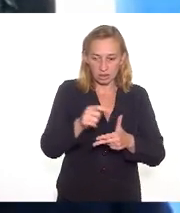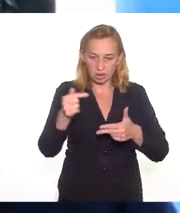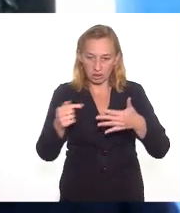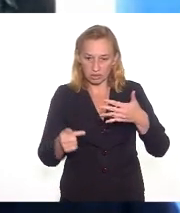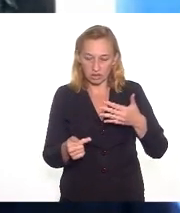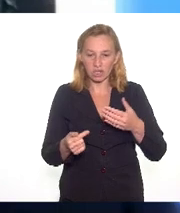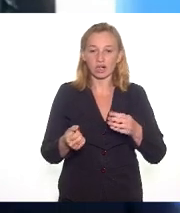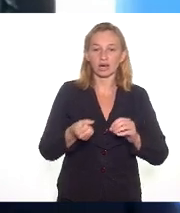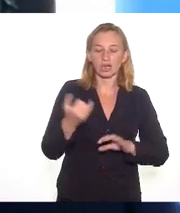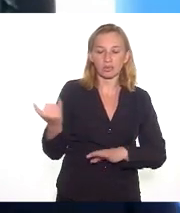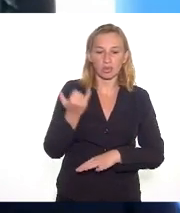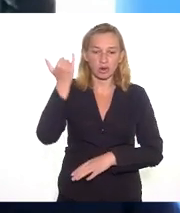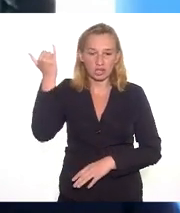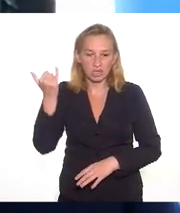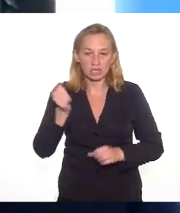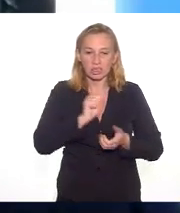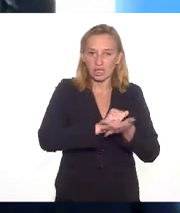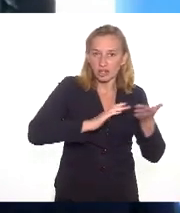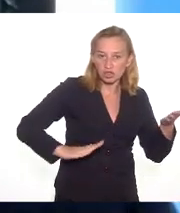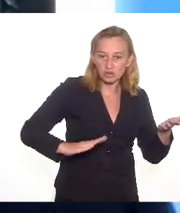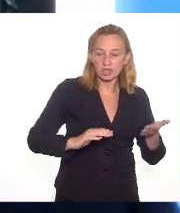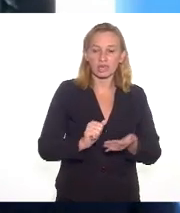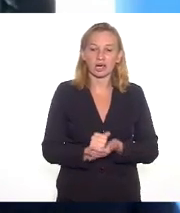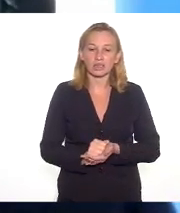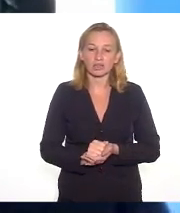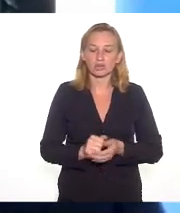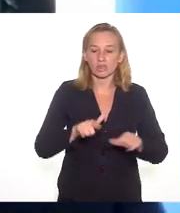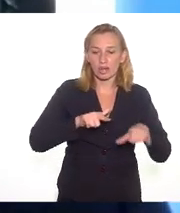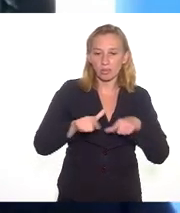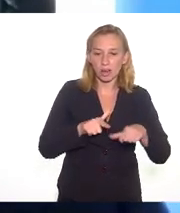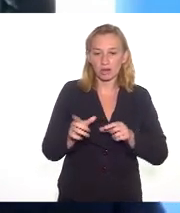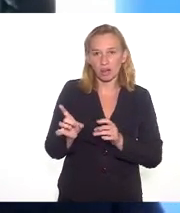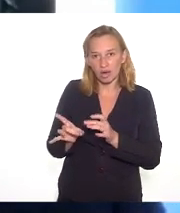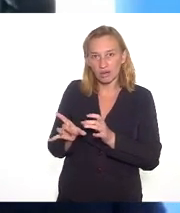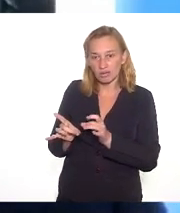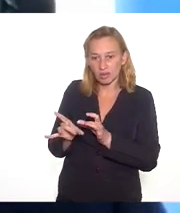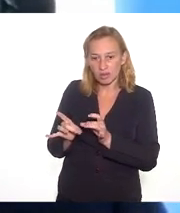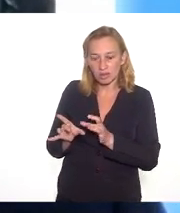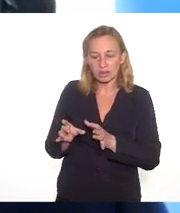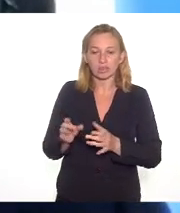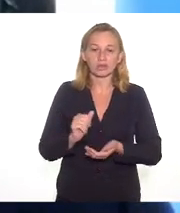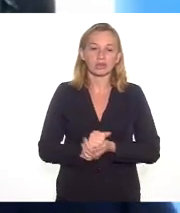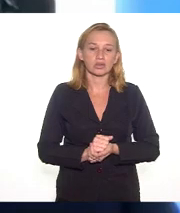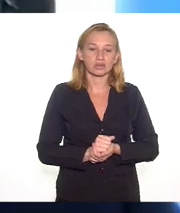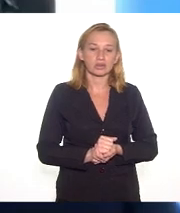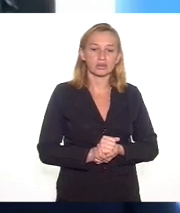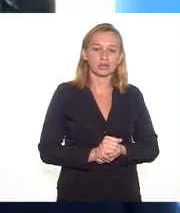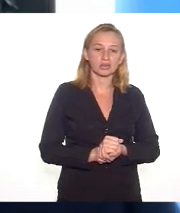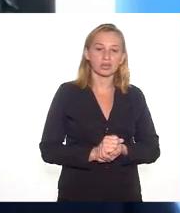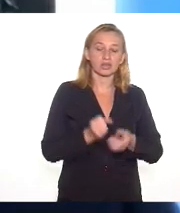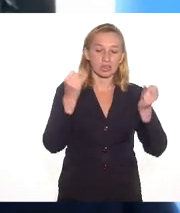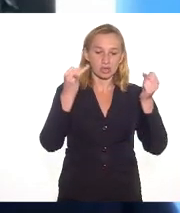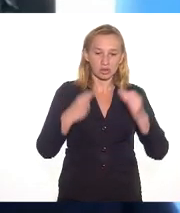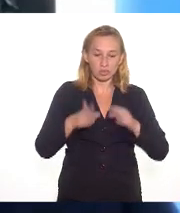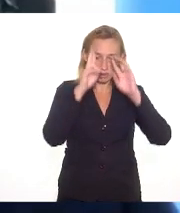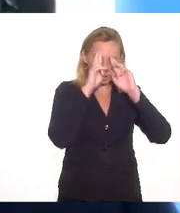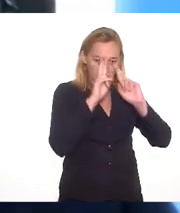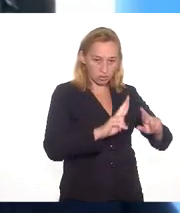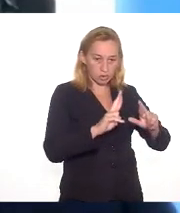serviço essencial as atividades e os serviços relacionados ao comércio, que especifica, respeitando